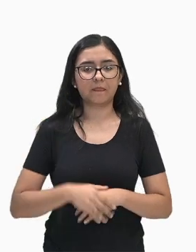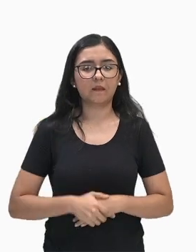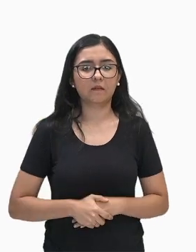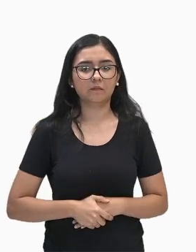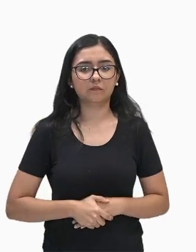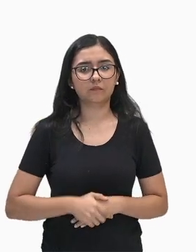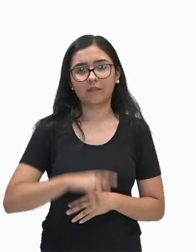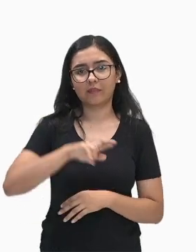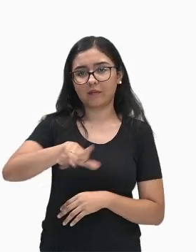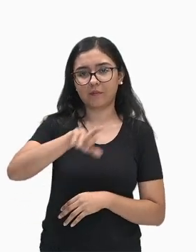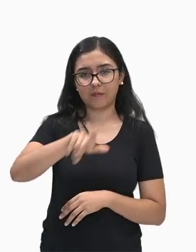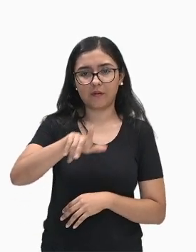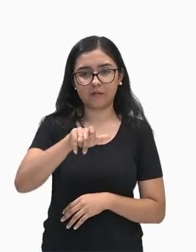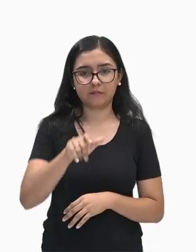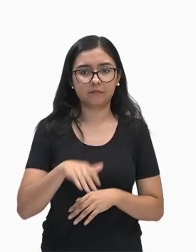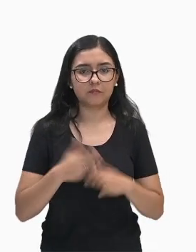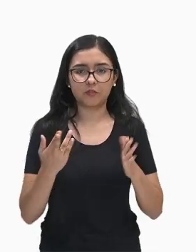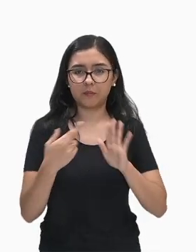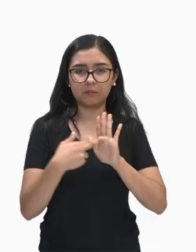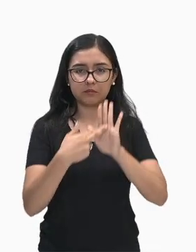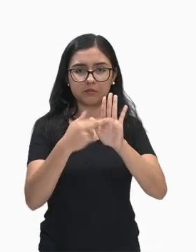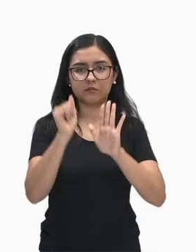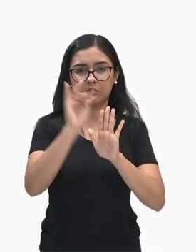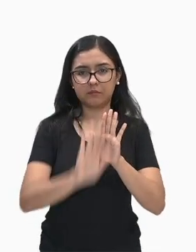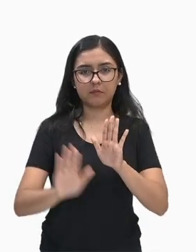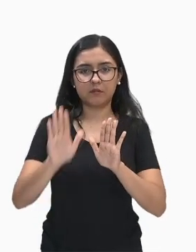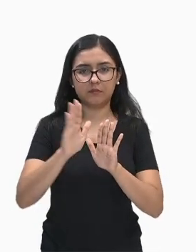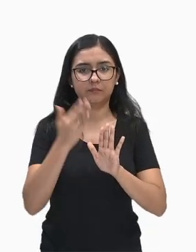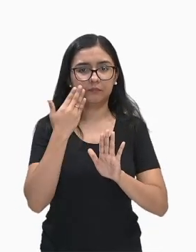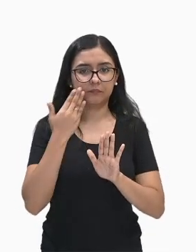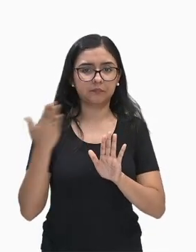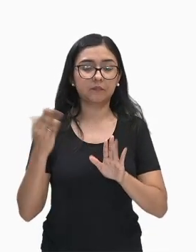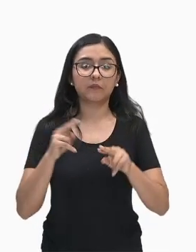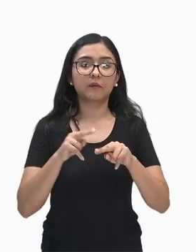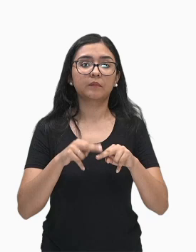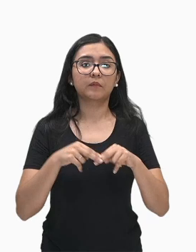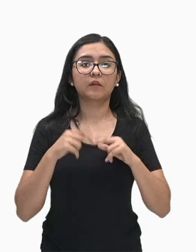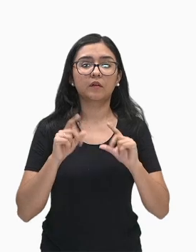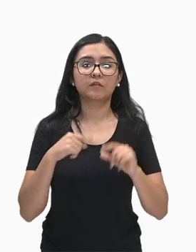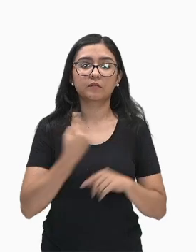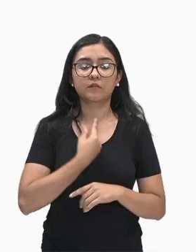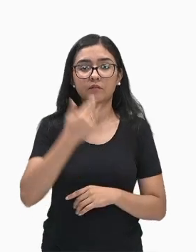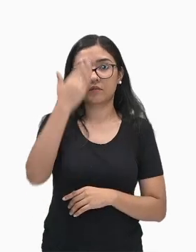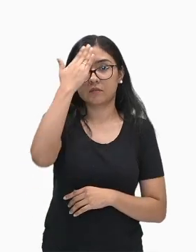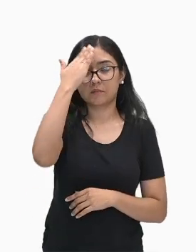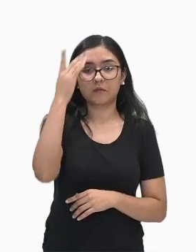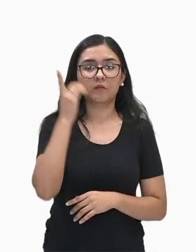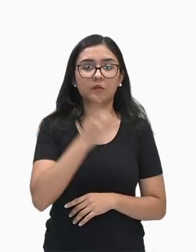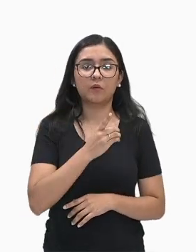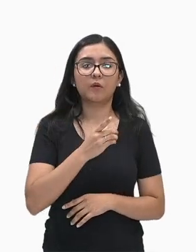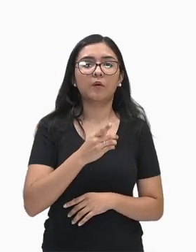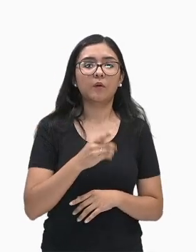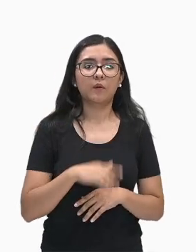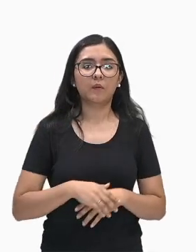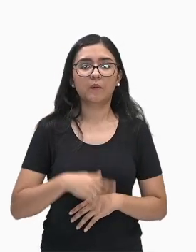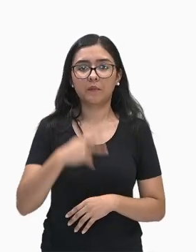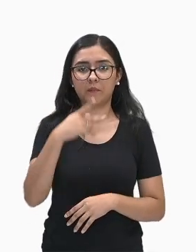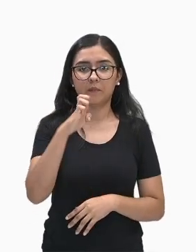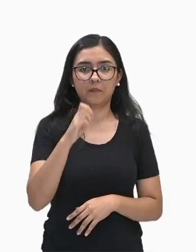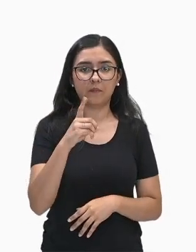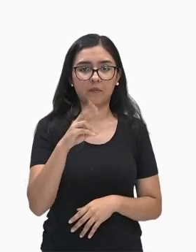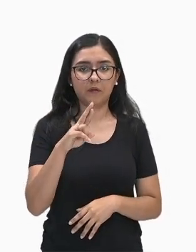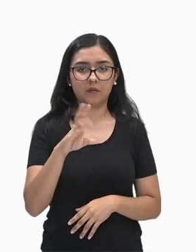não era assim, né? Porque a gente sabe que Dom Pedro, ele estava vindo de